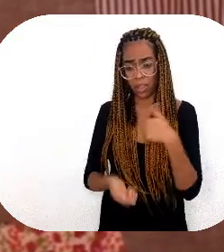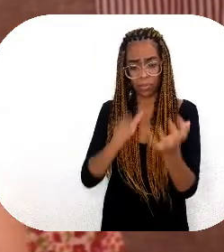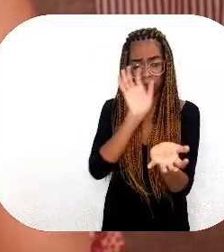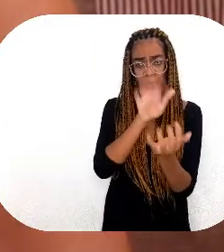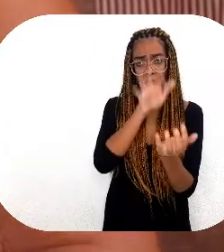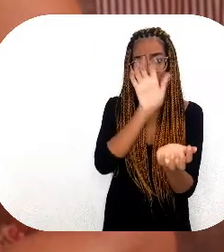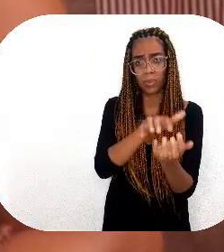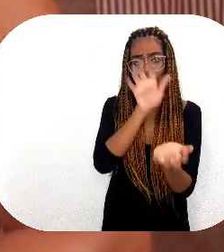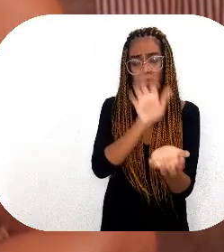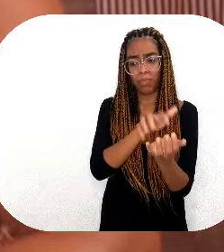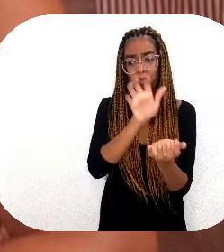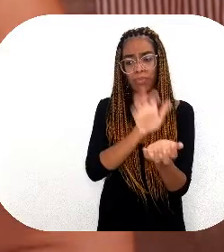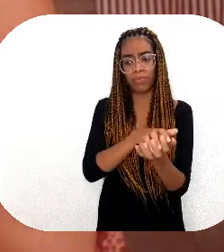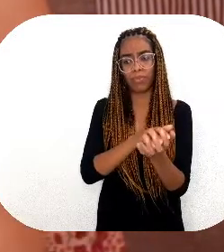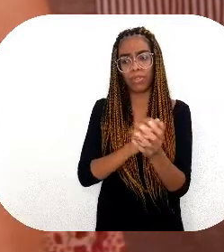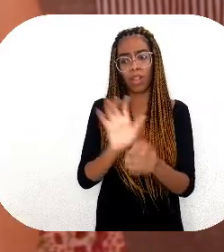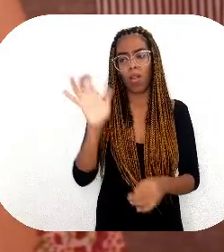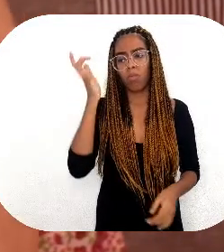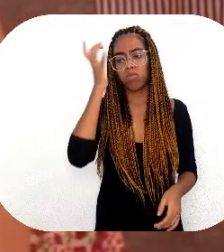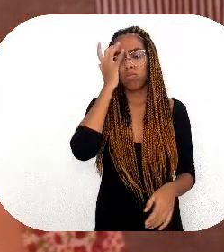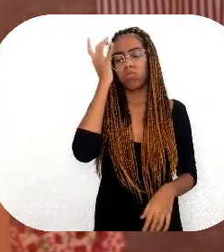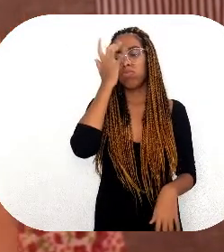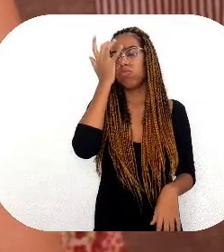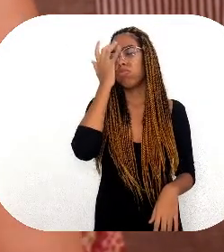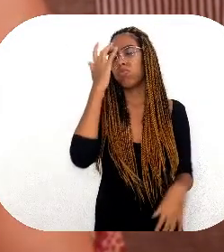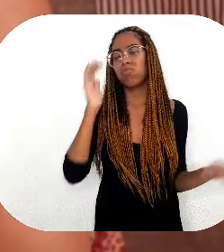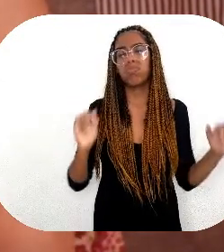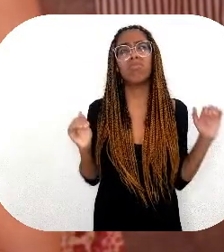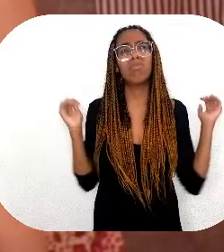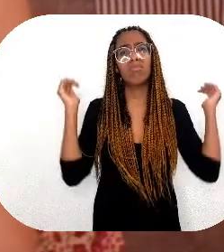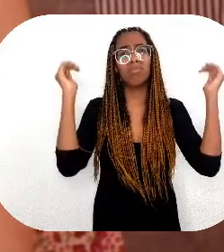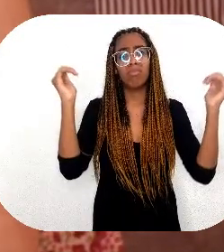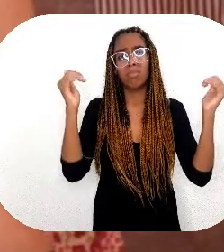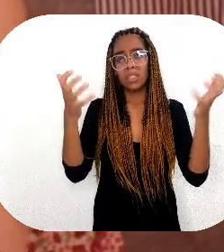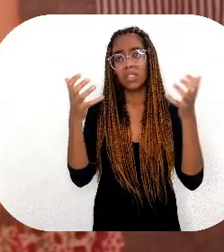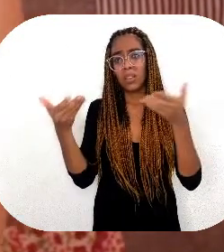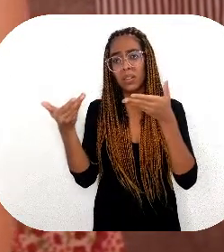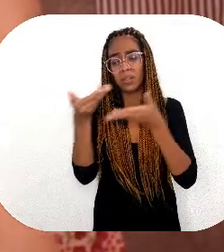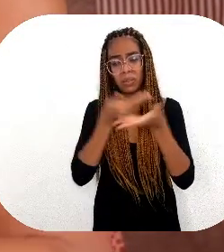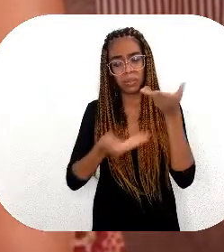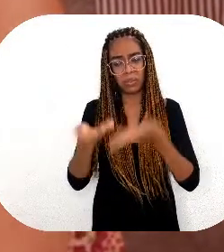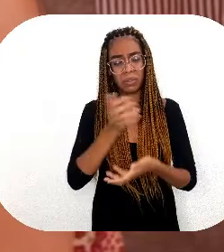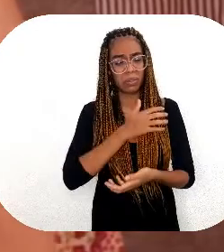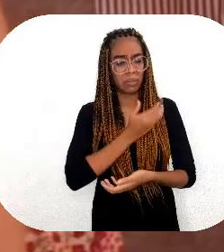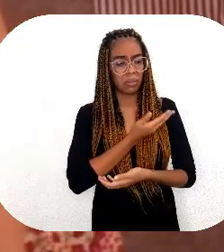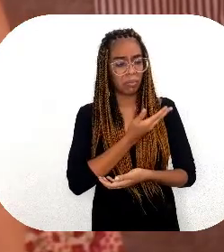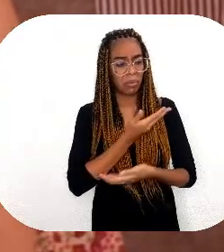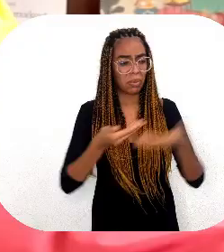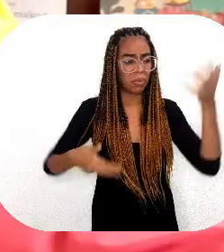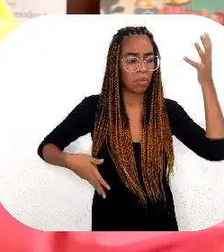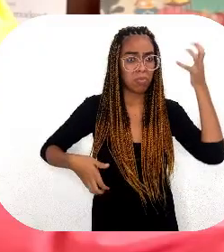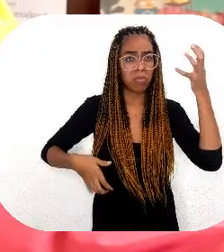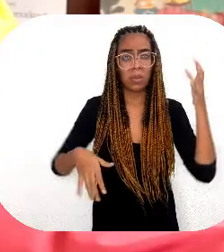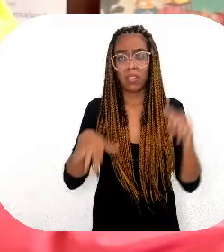Imagine só, se eu, um crocodilo da mais fina classe, vou querer ser amigo